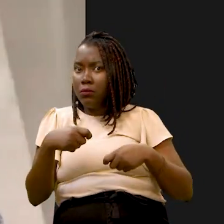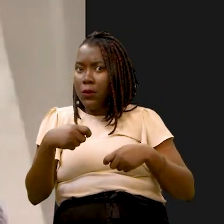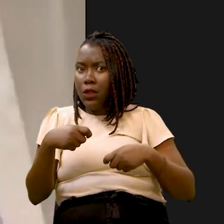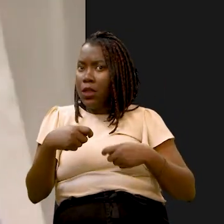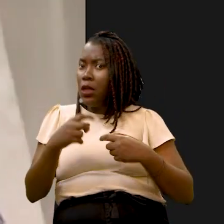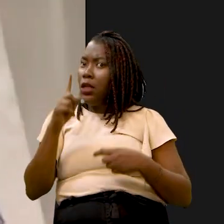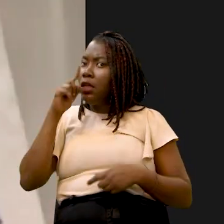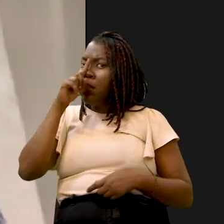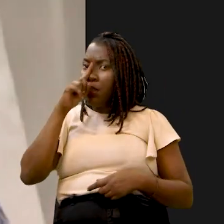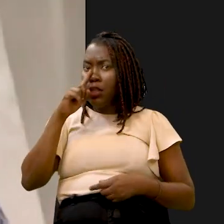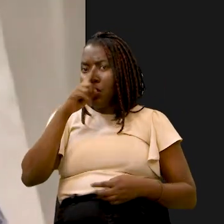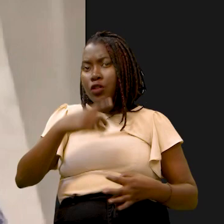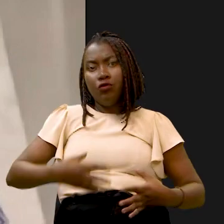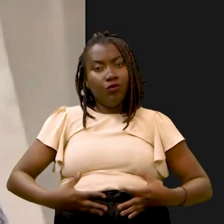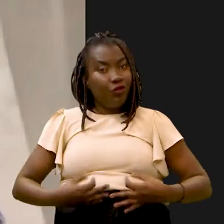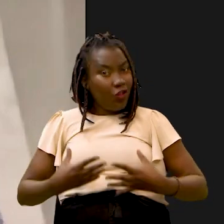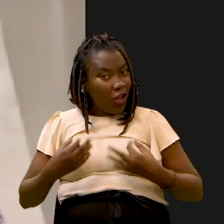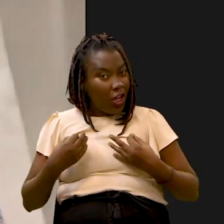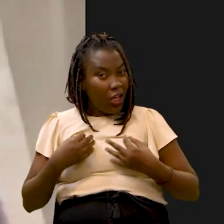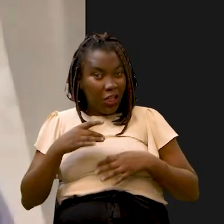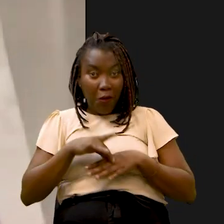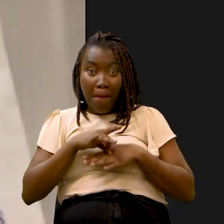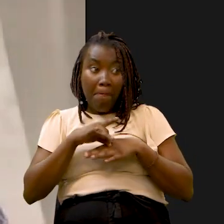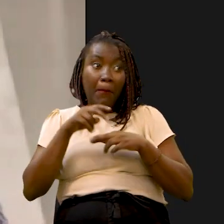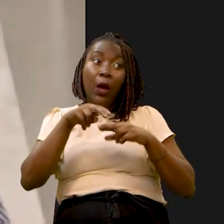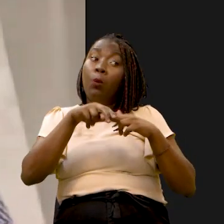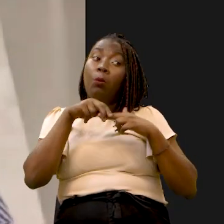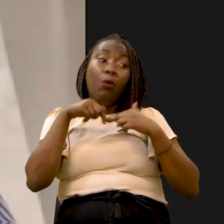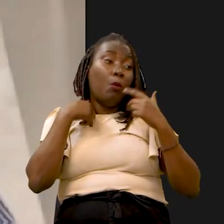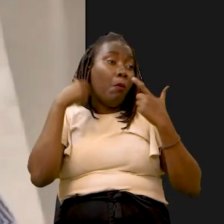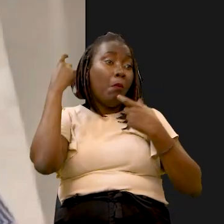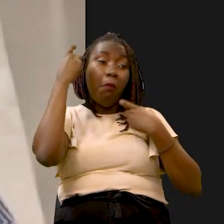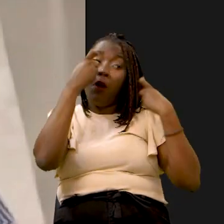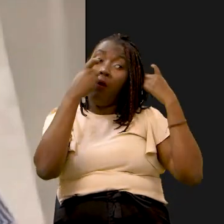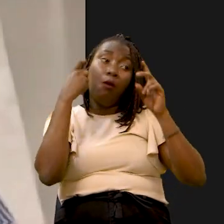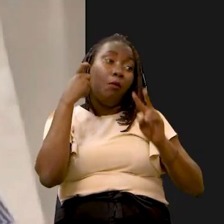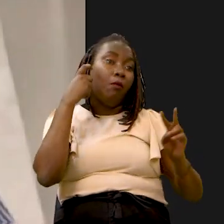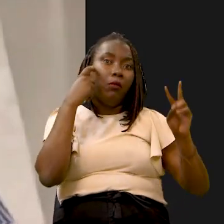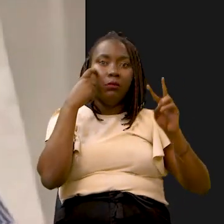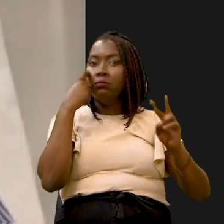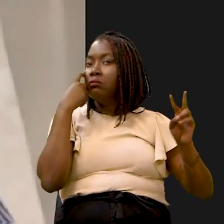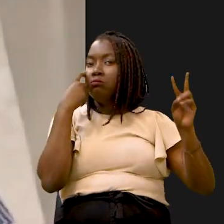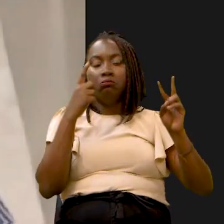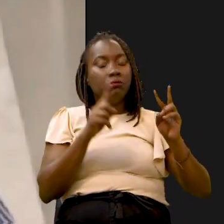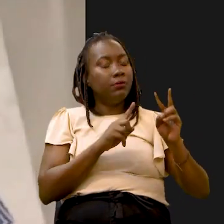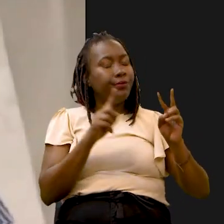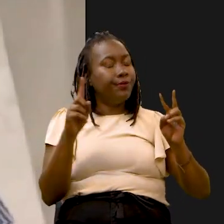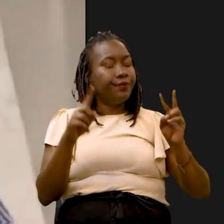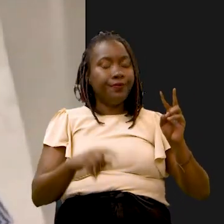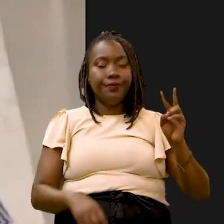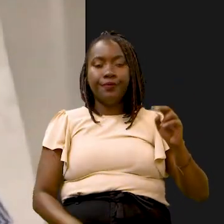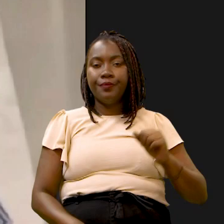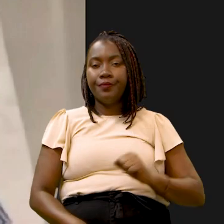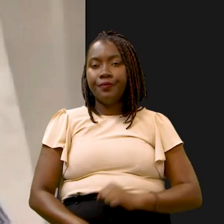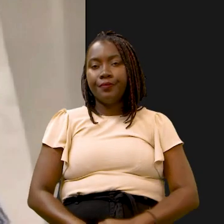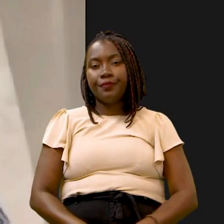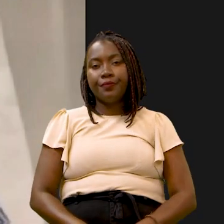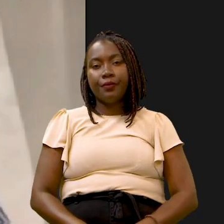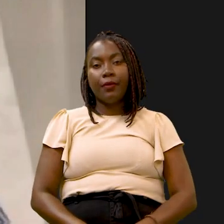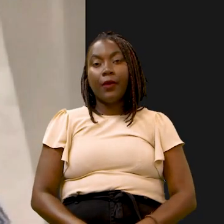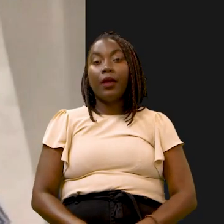que acarreta o risco de câncer de pele, por causa da preocupação com os níveis de vitamina D. Isso não se